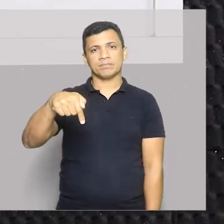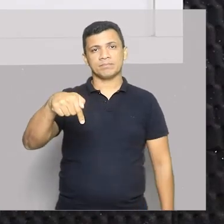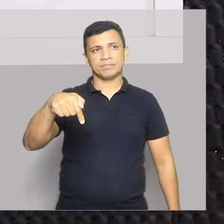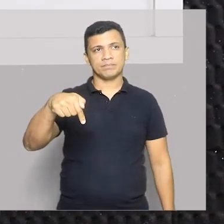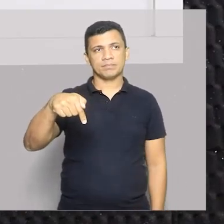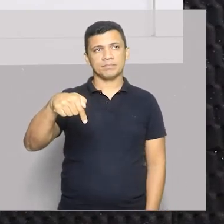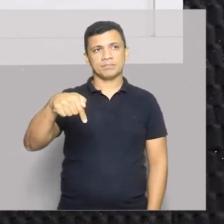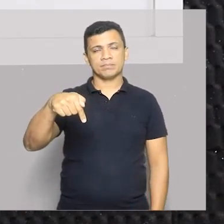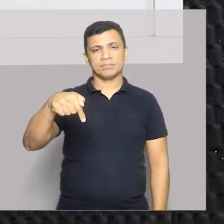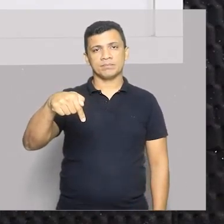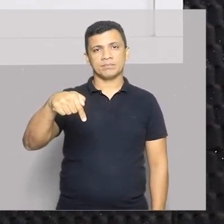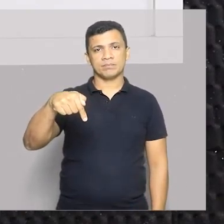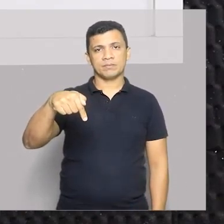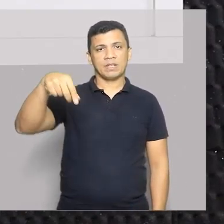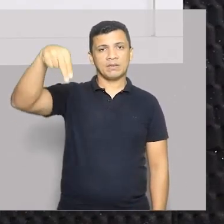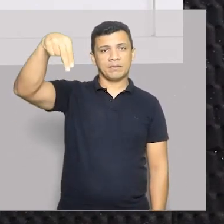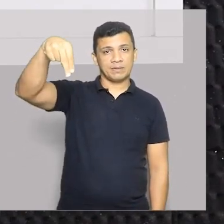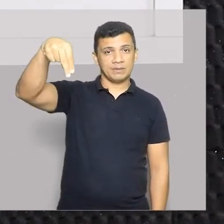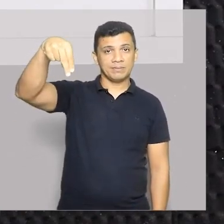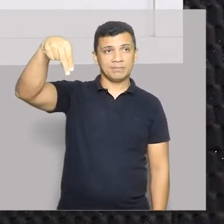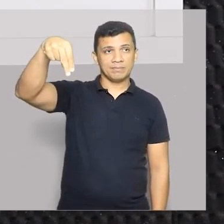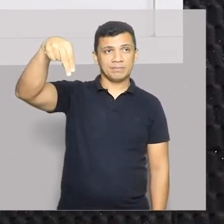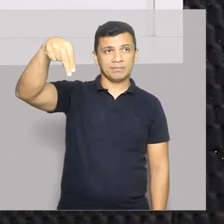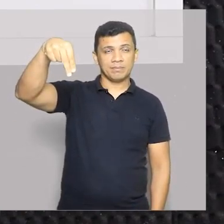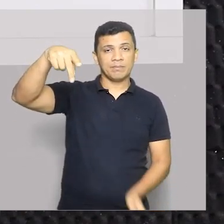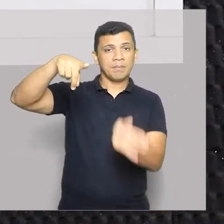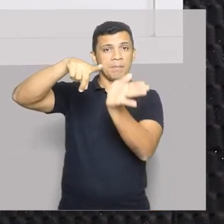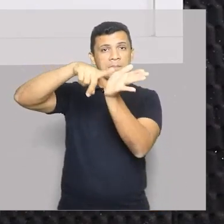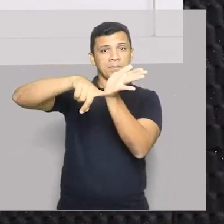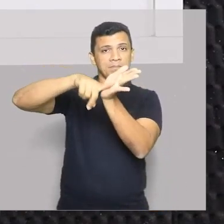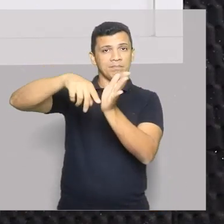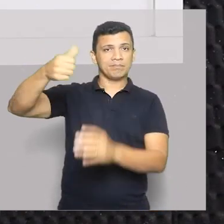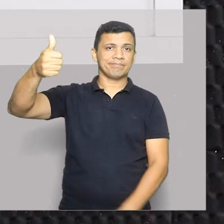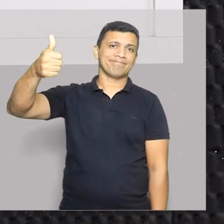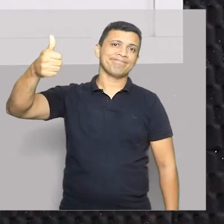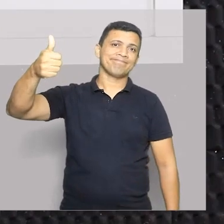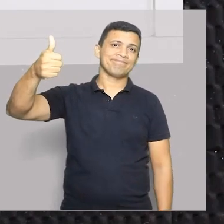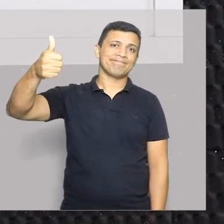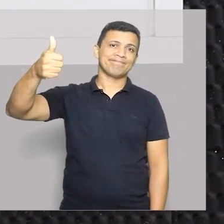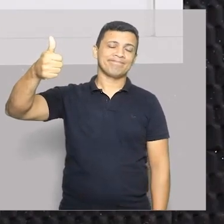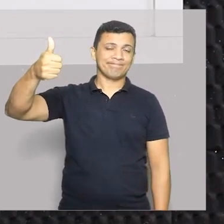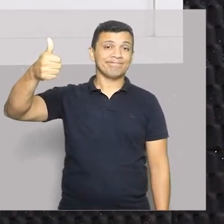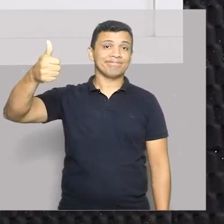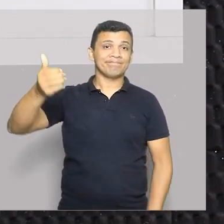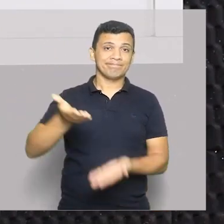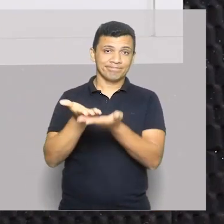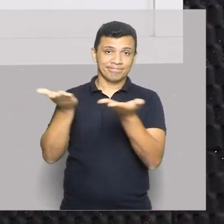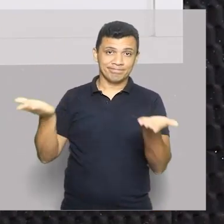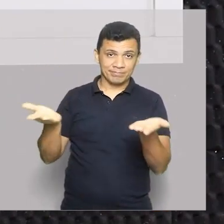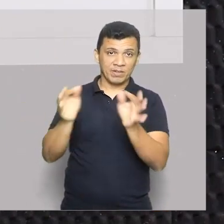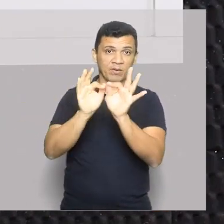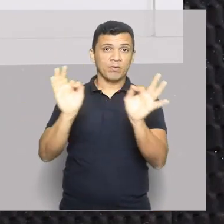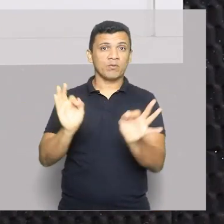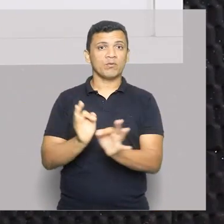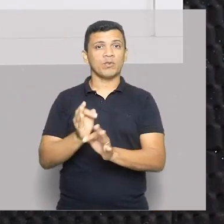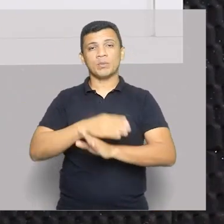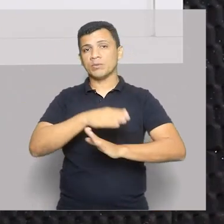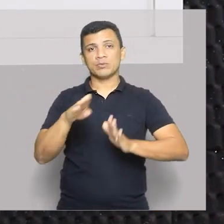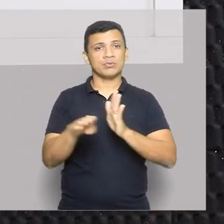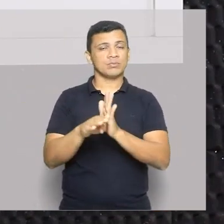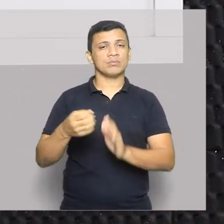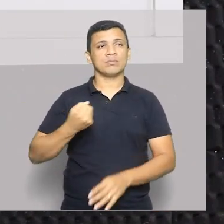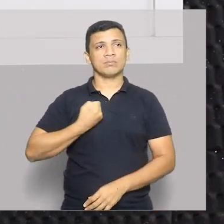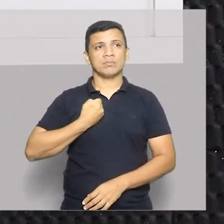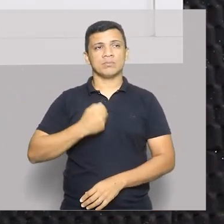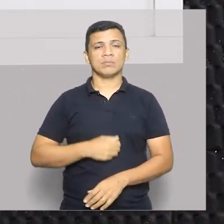Q elevado a N menos 1. Tá? Essa é a chamada fórmula do termo geral.